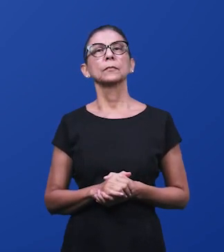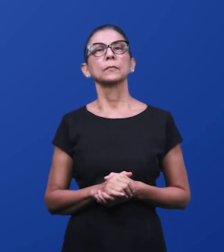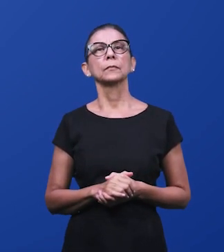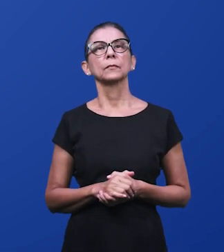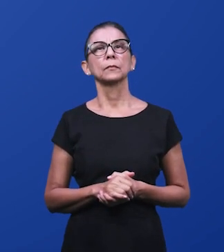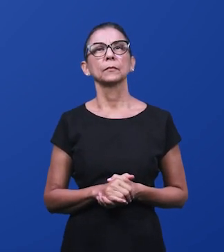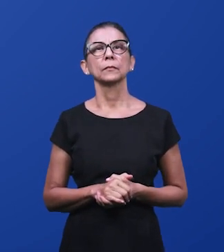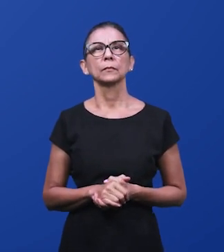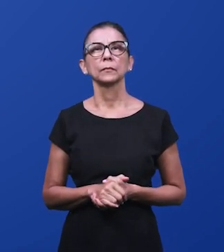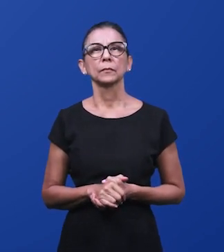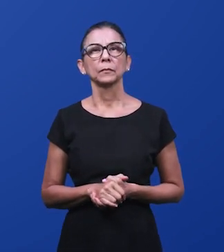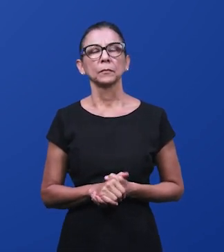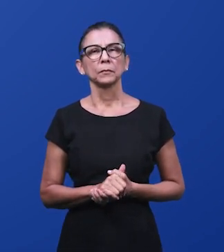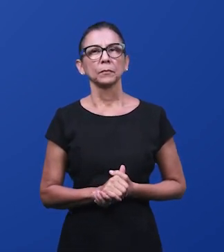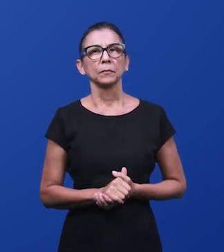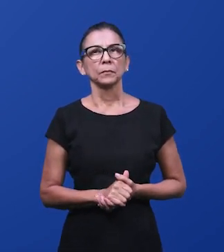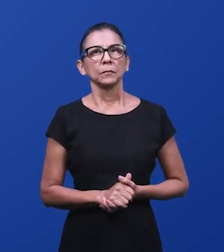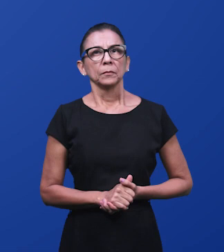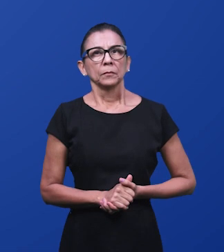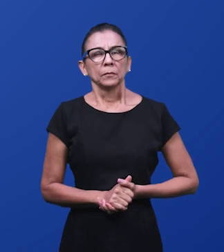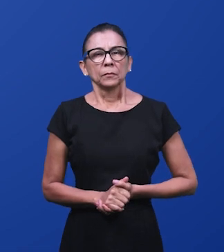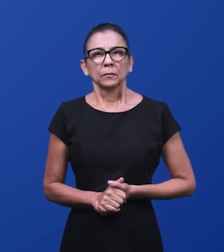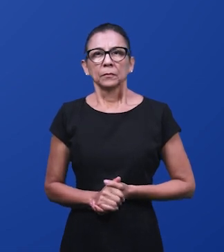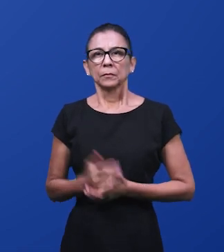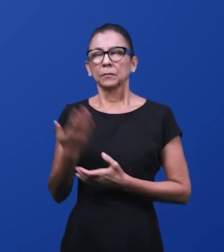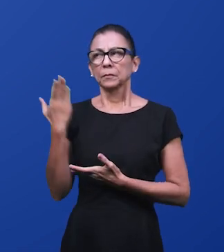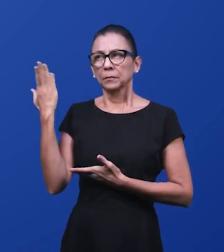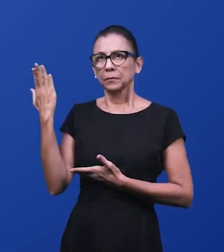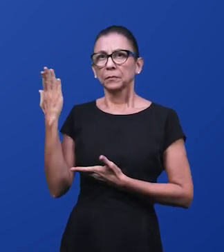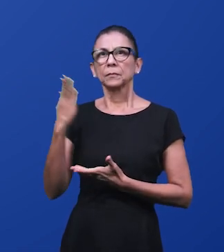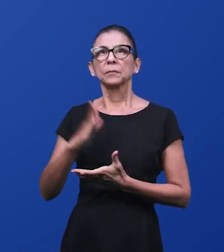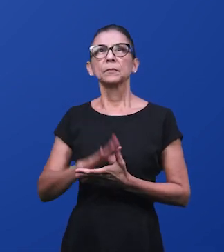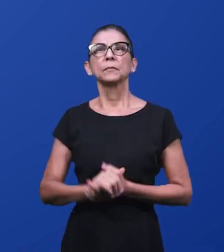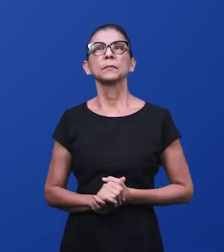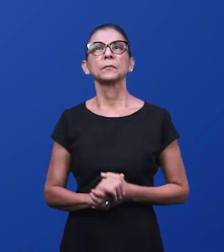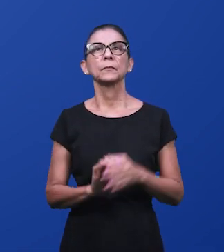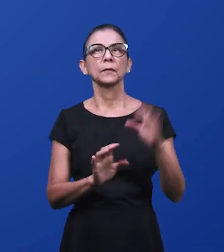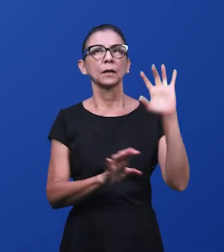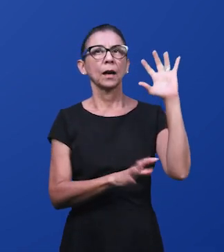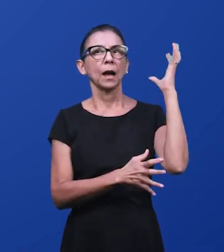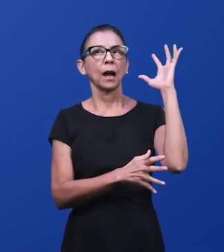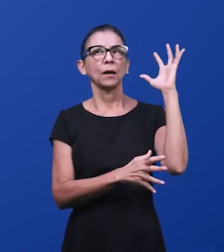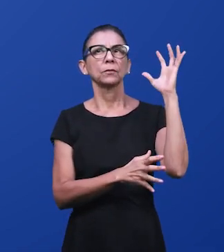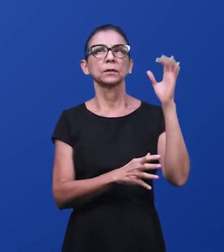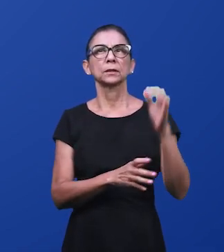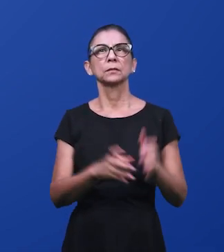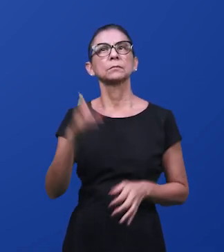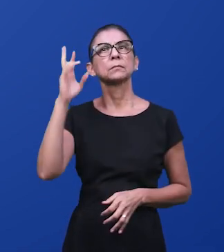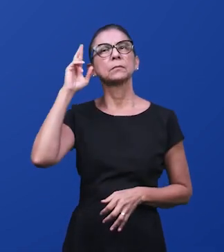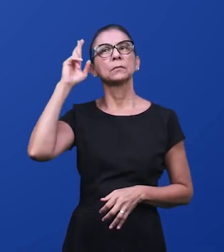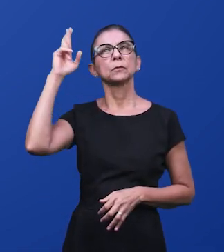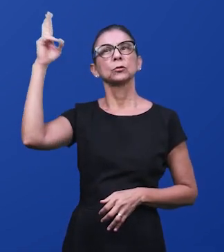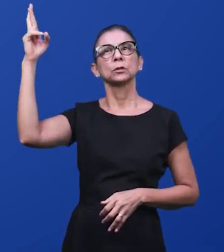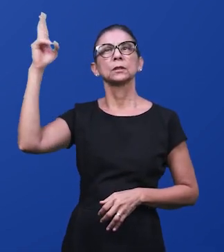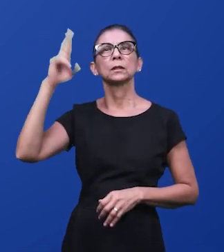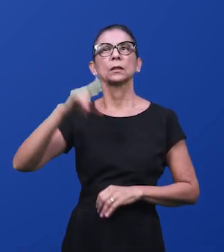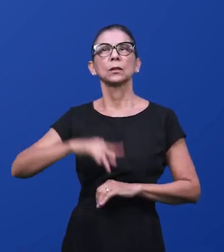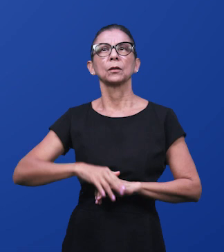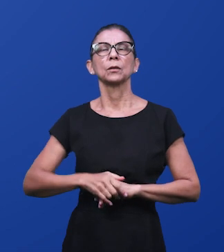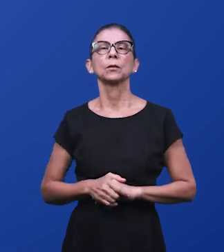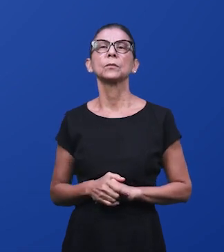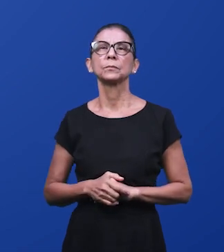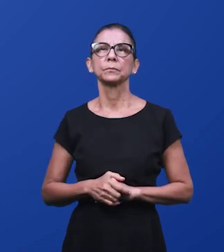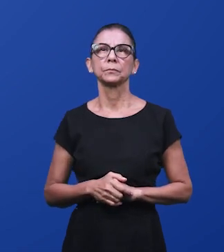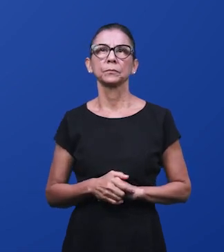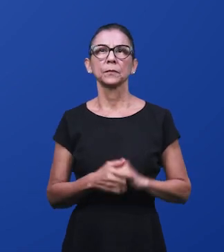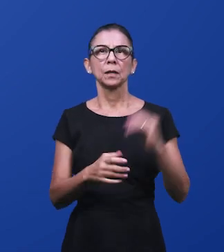diz: as árvores do Senhor são bem regadas, o cedro do Líbano que ele plantou. E as madeiras do